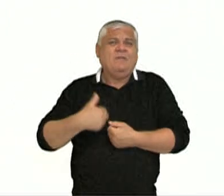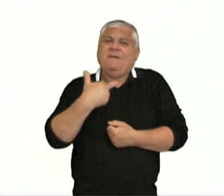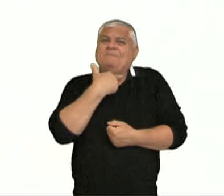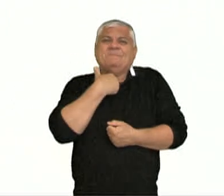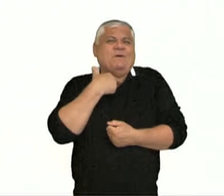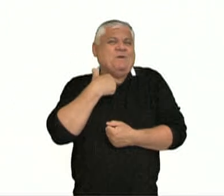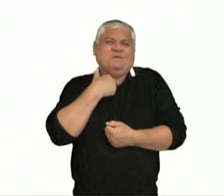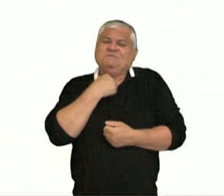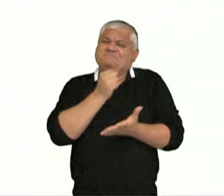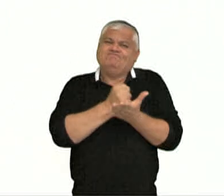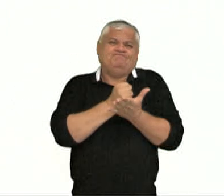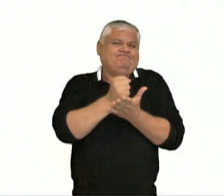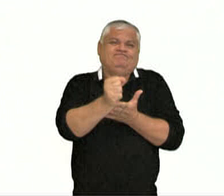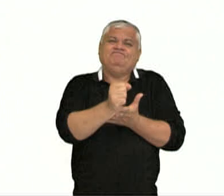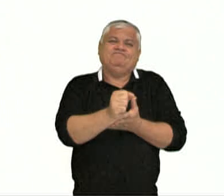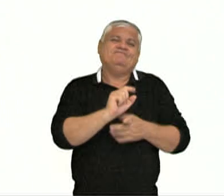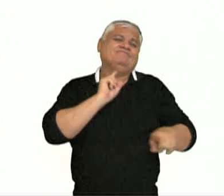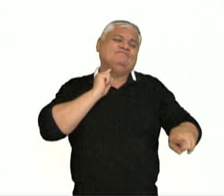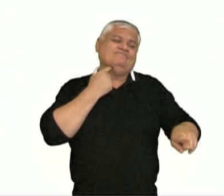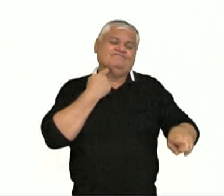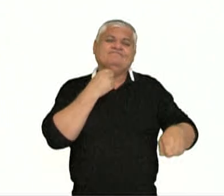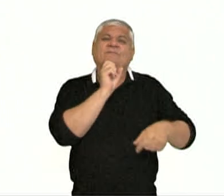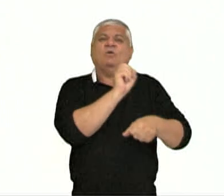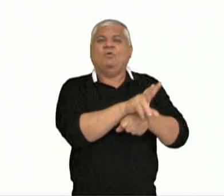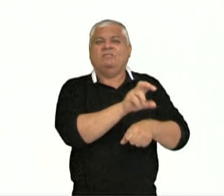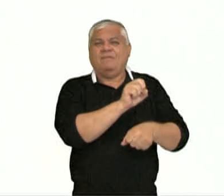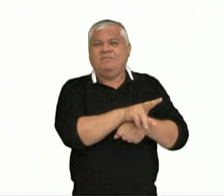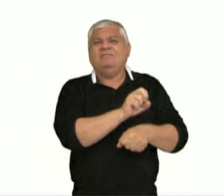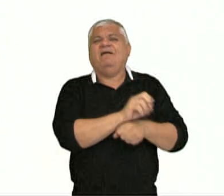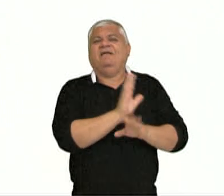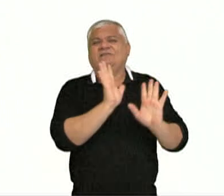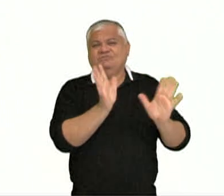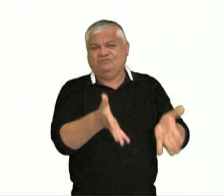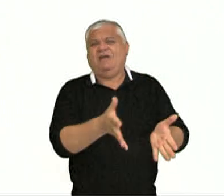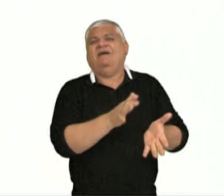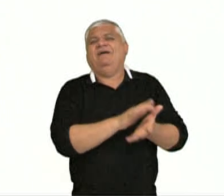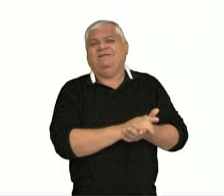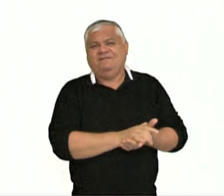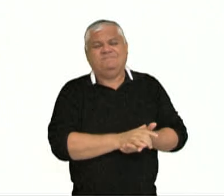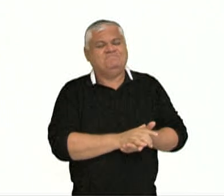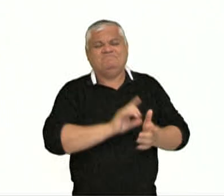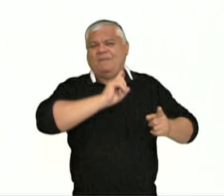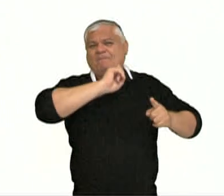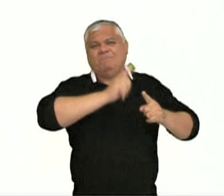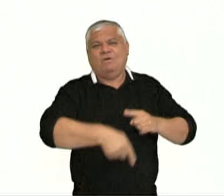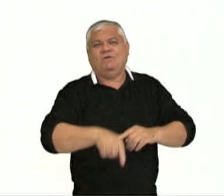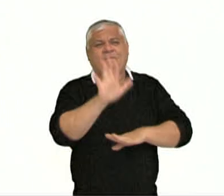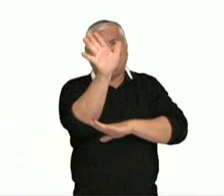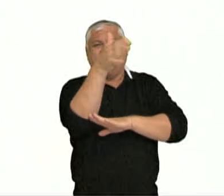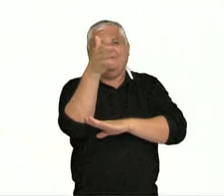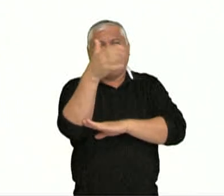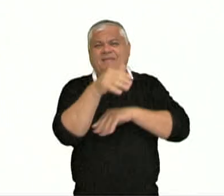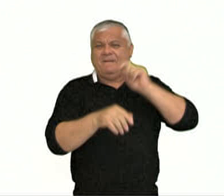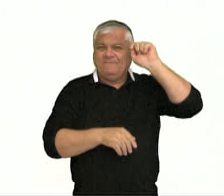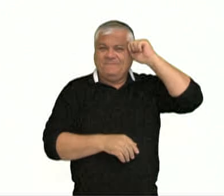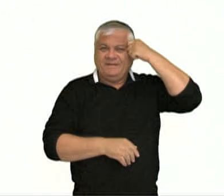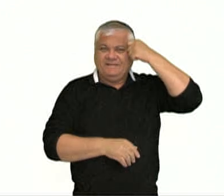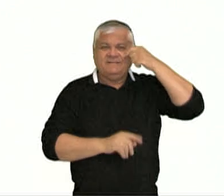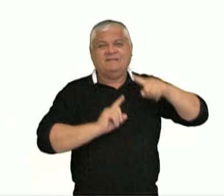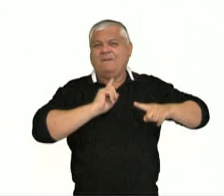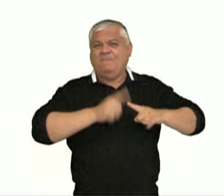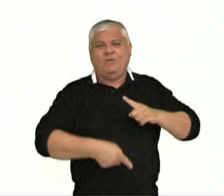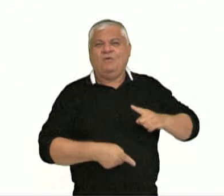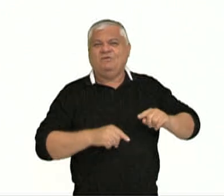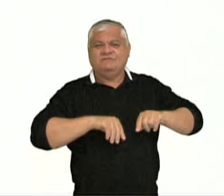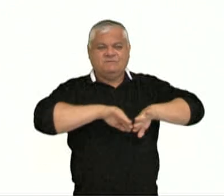condição de balneabilidade, que não dá para tomar banho, porque são águas que se tornaram impróprias ali para uso, para banho, para prática de esportes